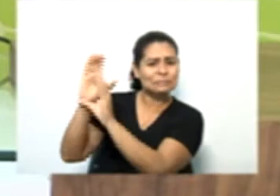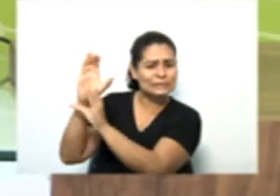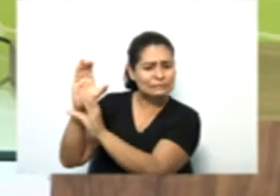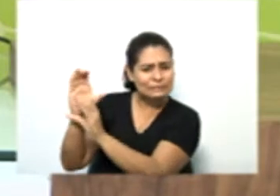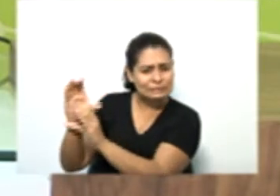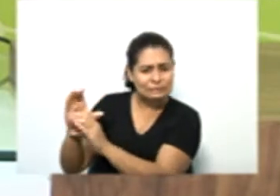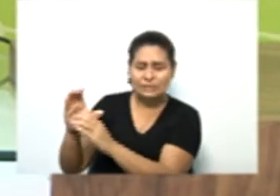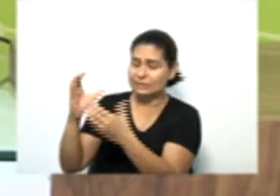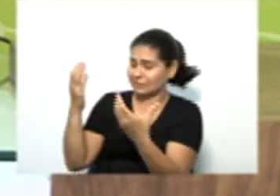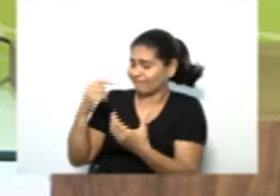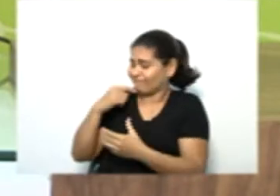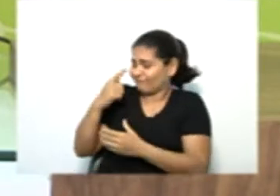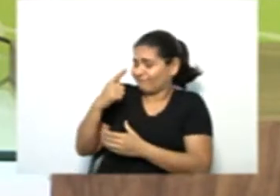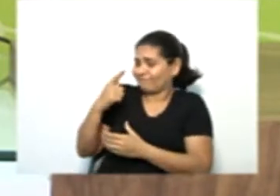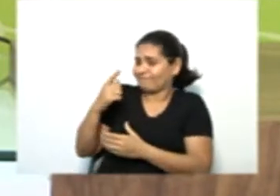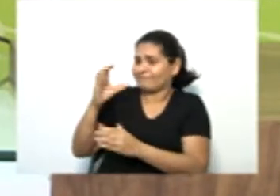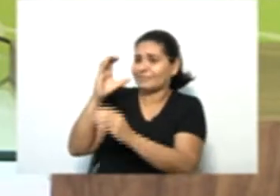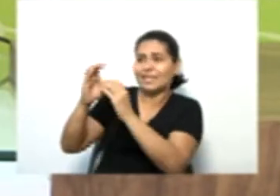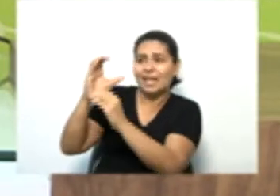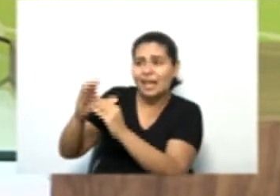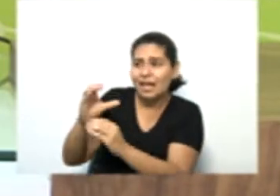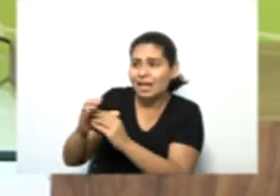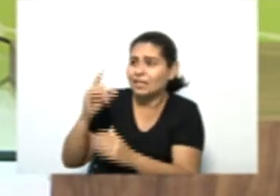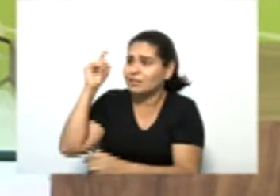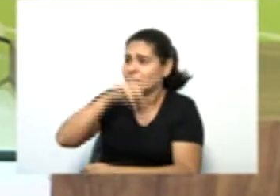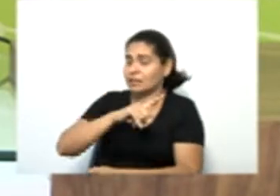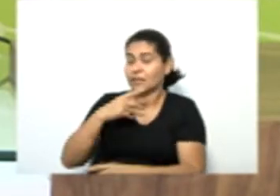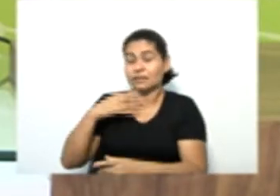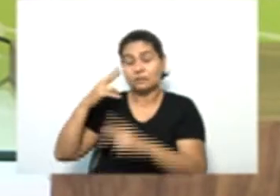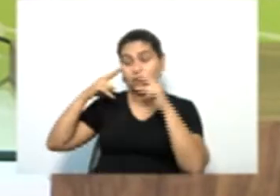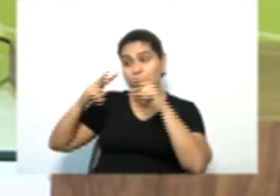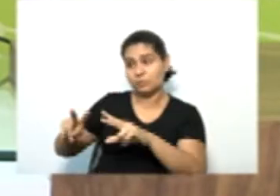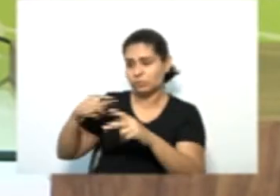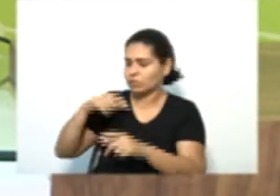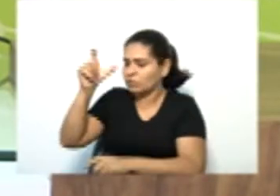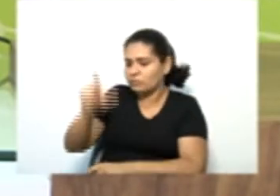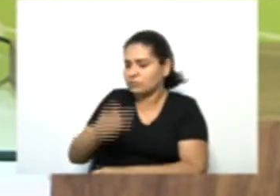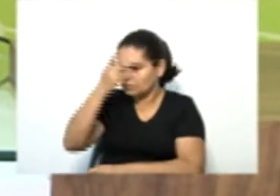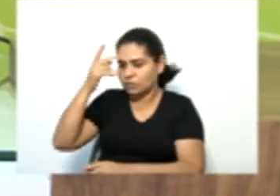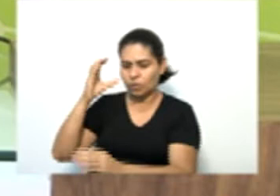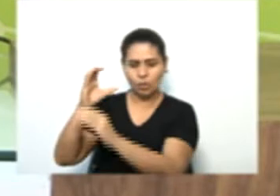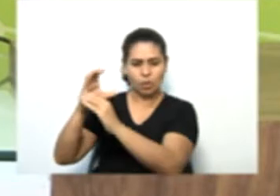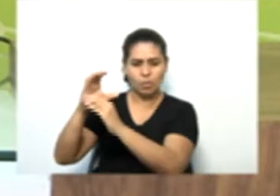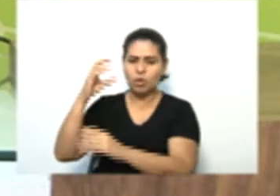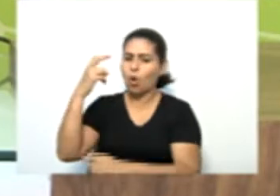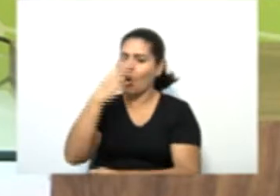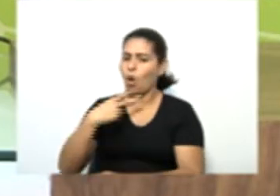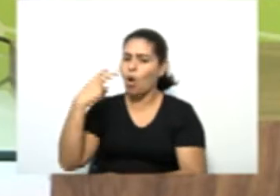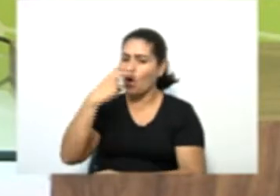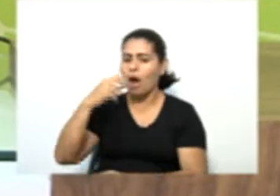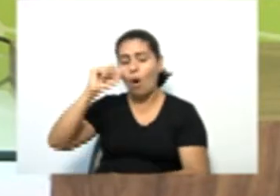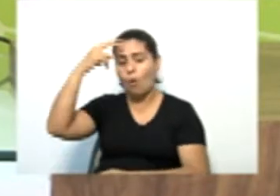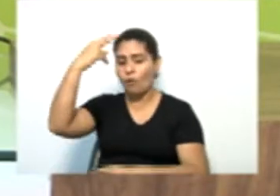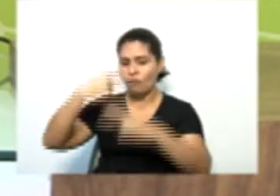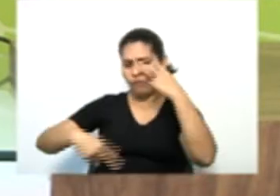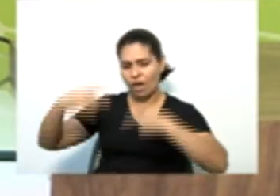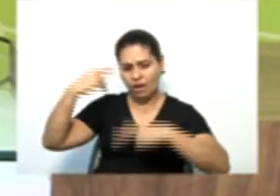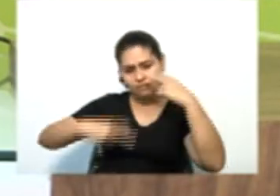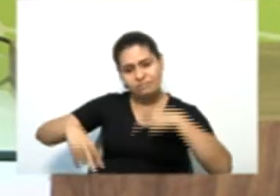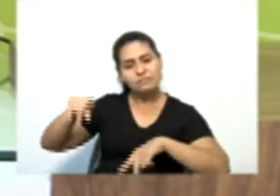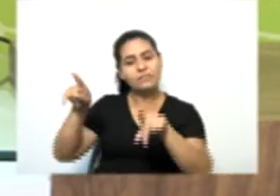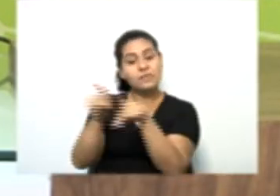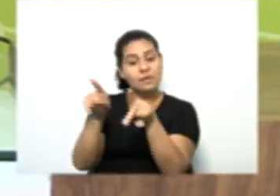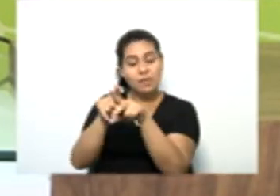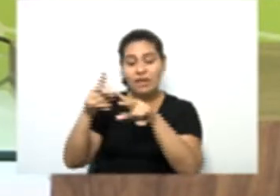é adequada, porque como a gente viu, a gente não tem somente a comunicação oral e a comunicação verbal, mas